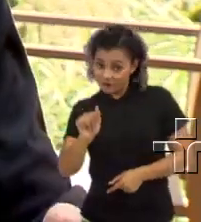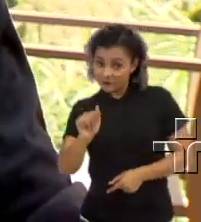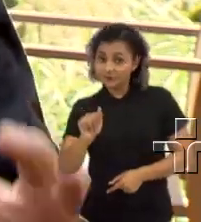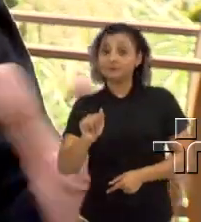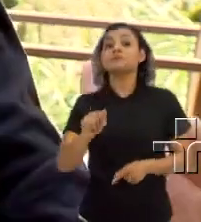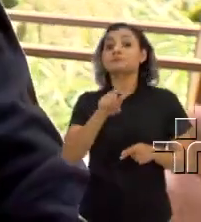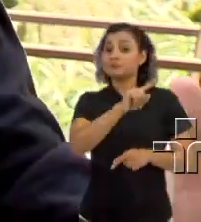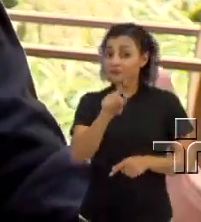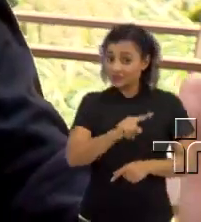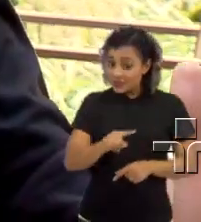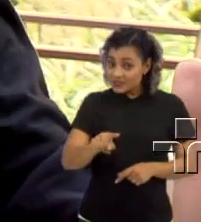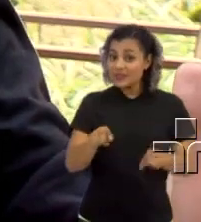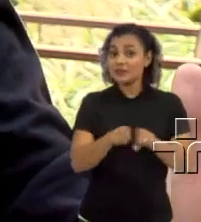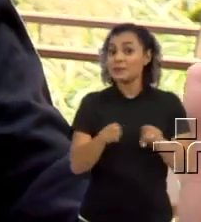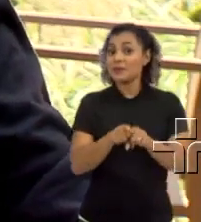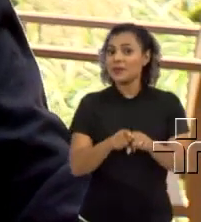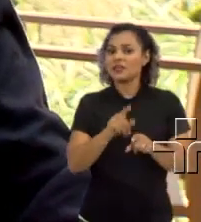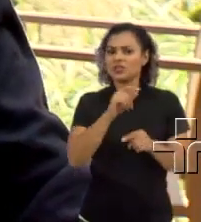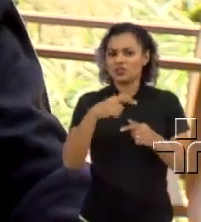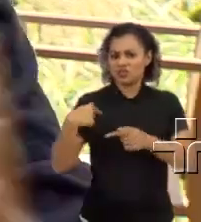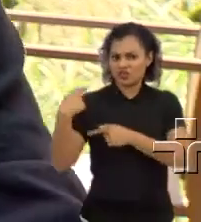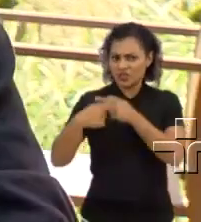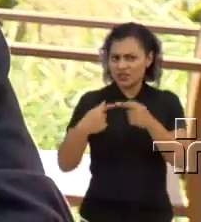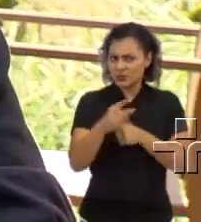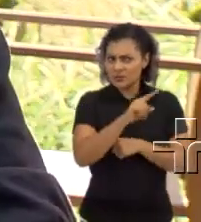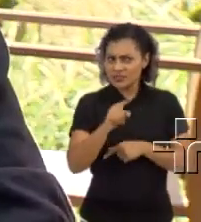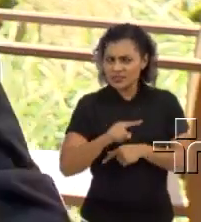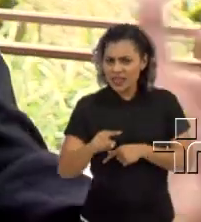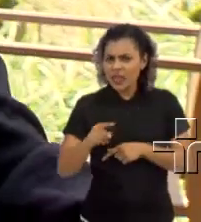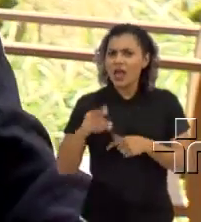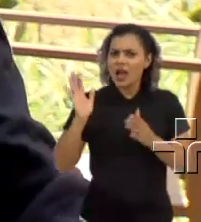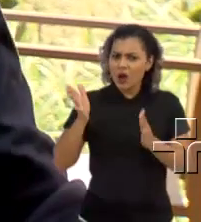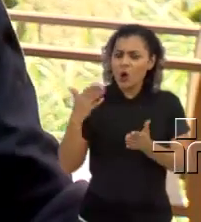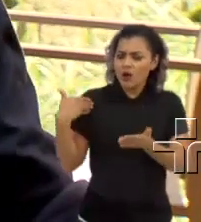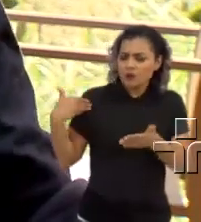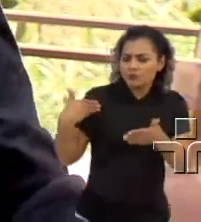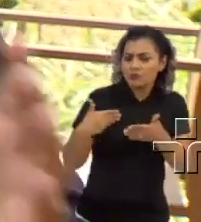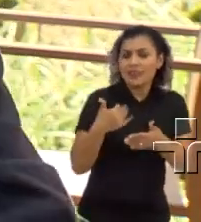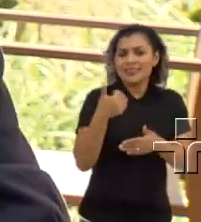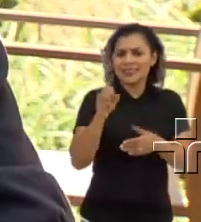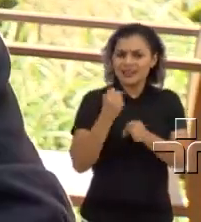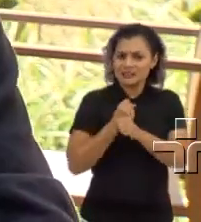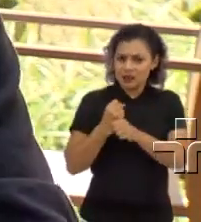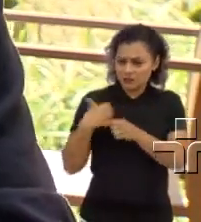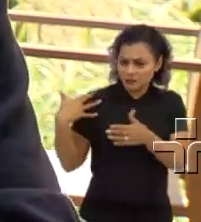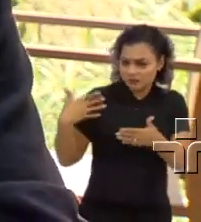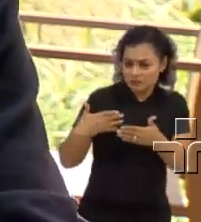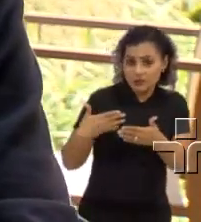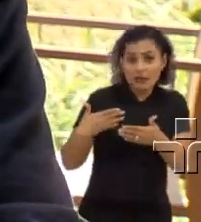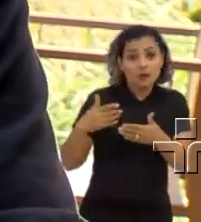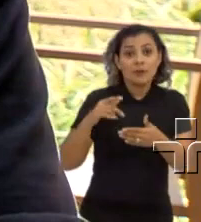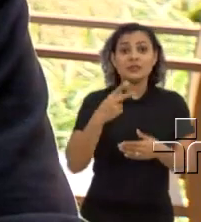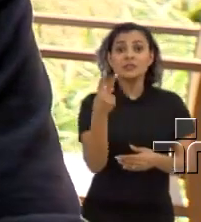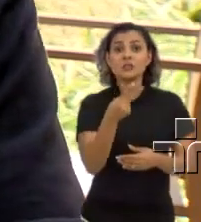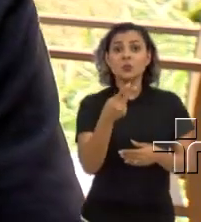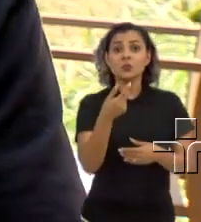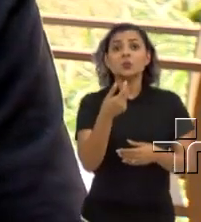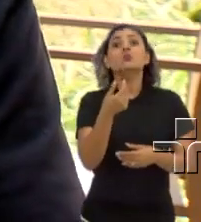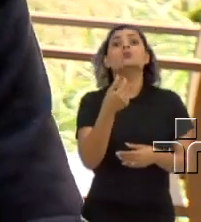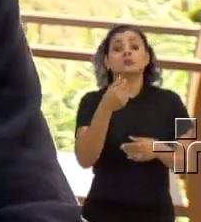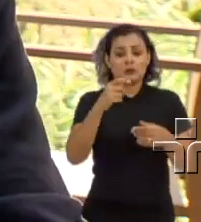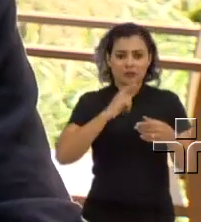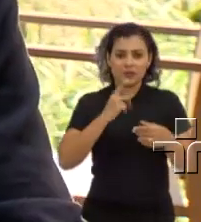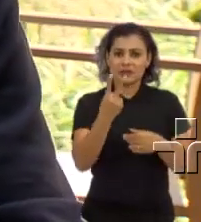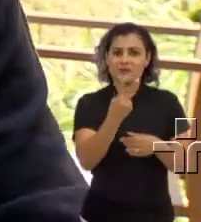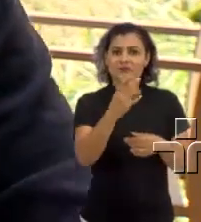geração Z. Só que agora a geração Z, da primeira década, é de um jeito E a geração nascida na segunda década, que você